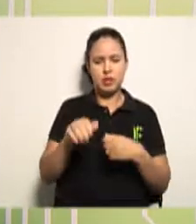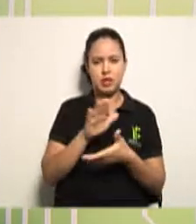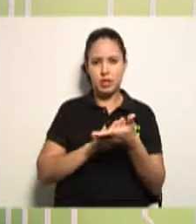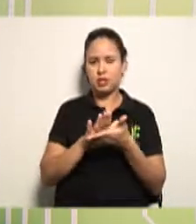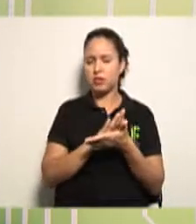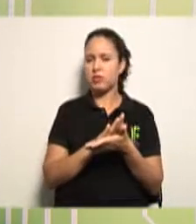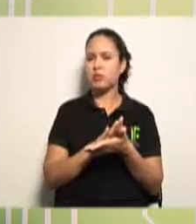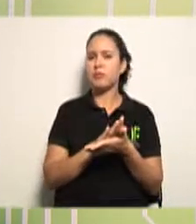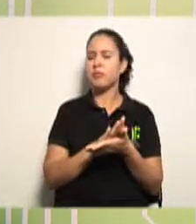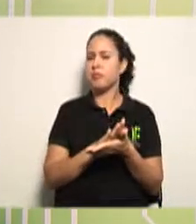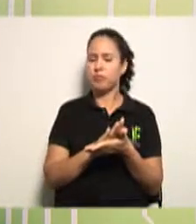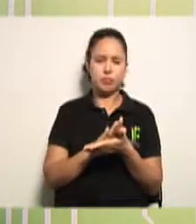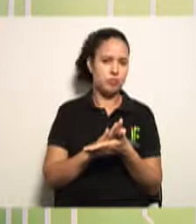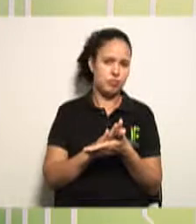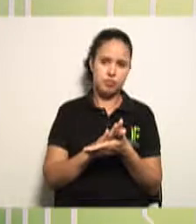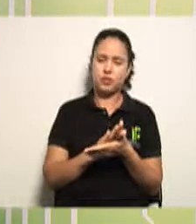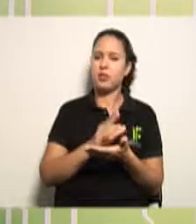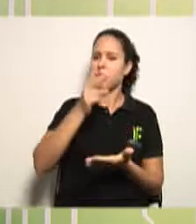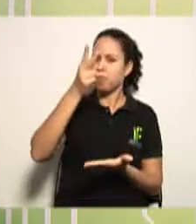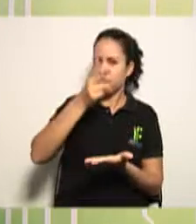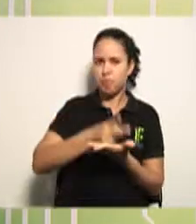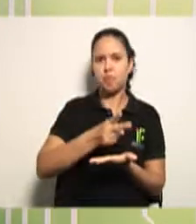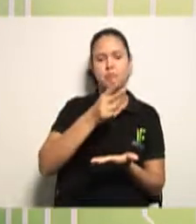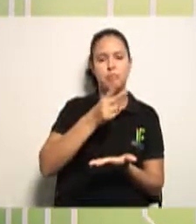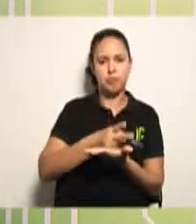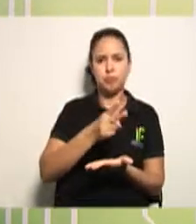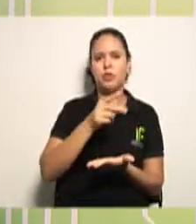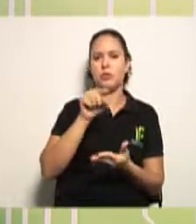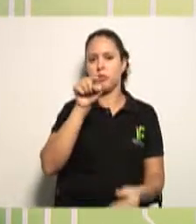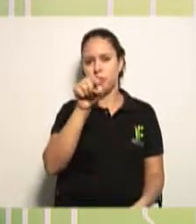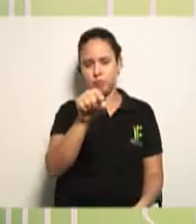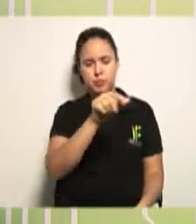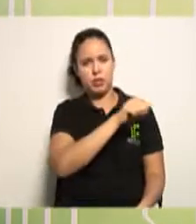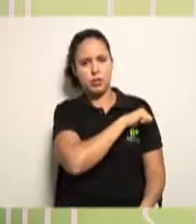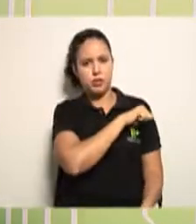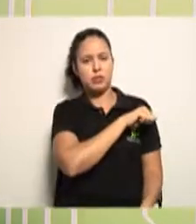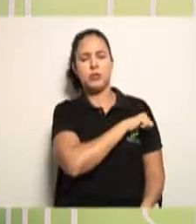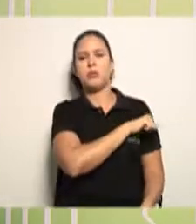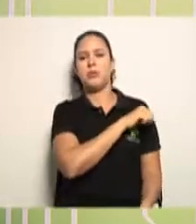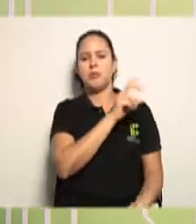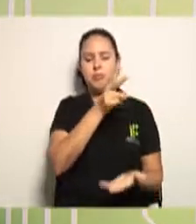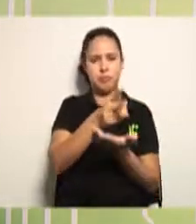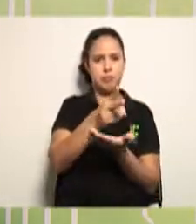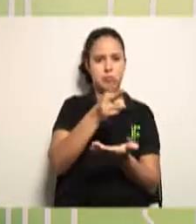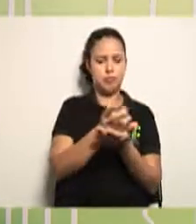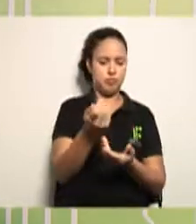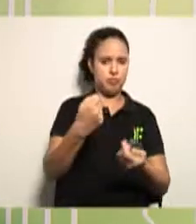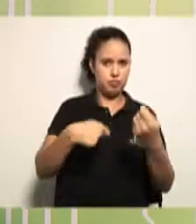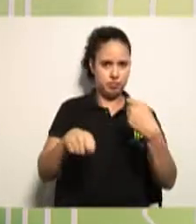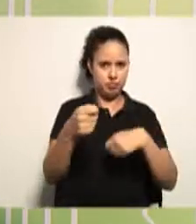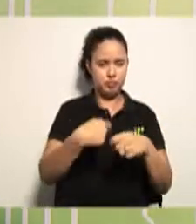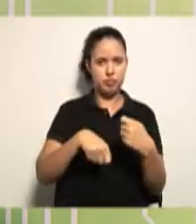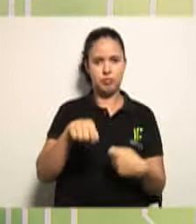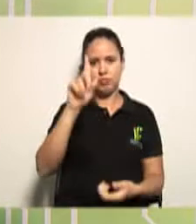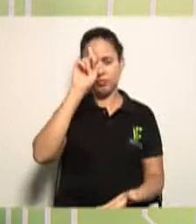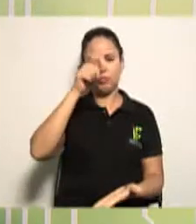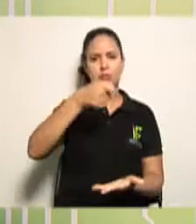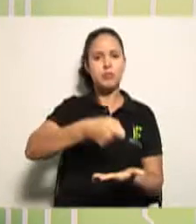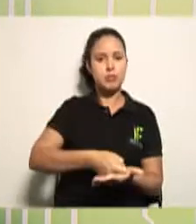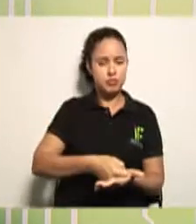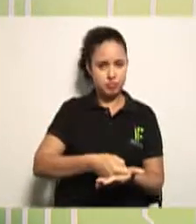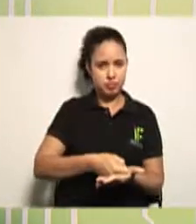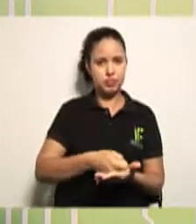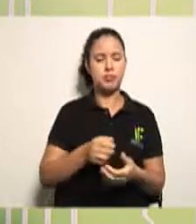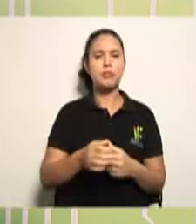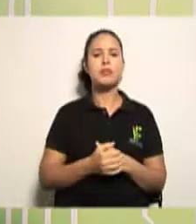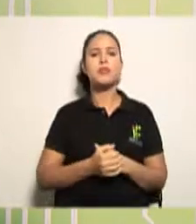Nós administramos a todo tempo muitas coisas mesmo. Tomamos decisões e gerimos recursos já. E uma coisa que eu